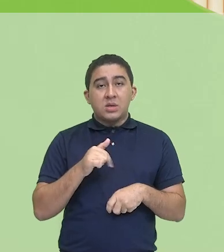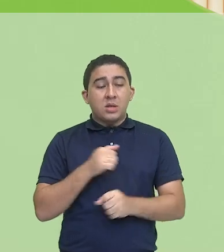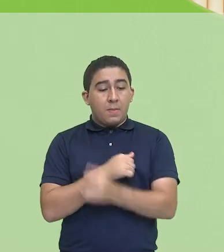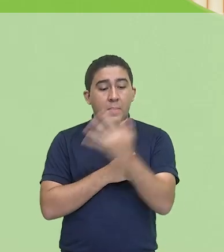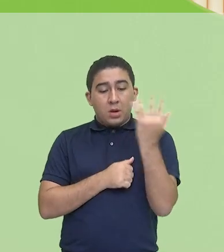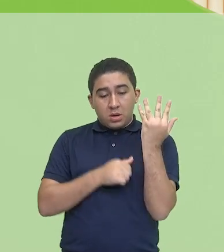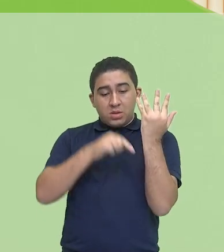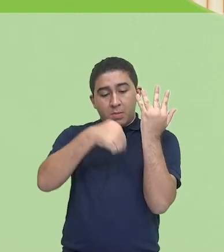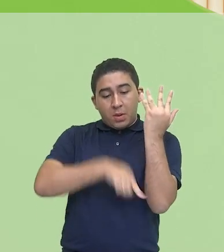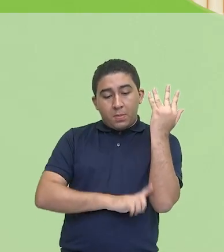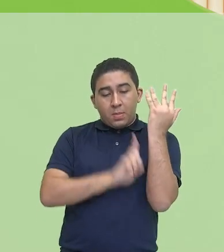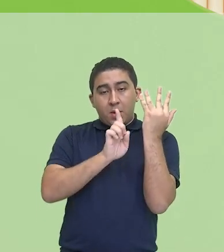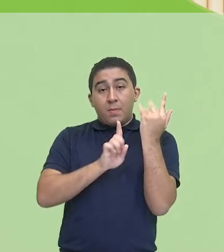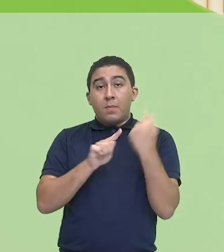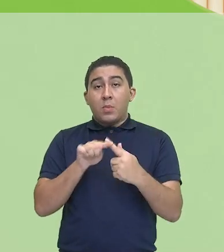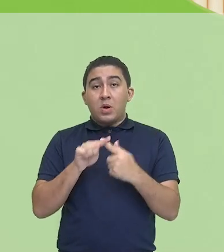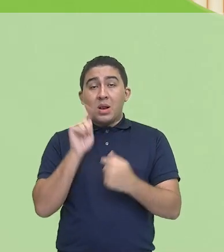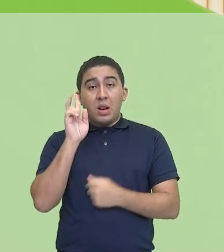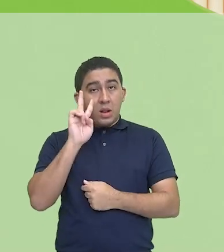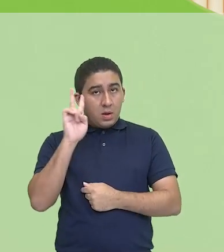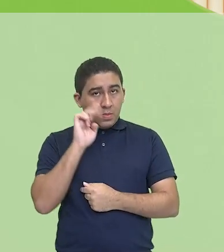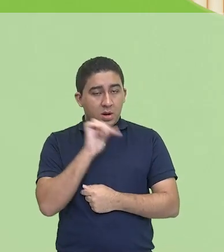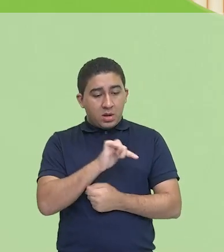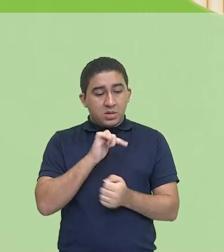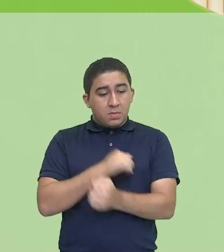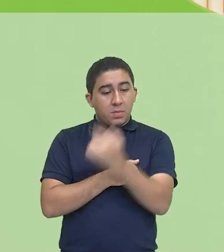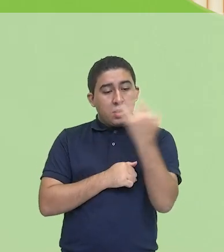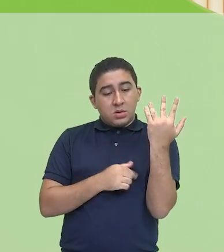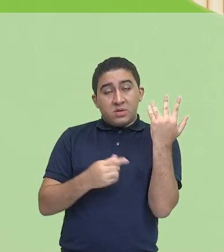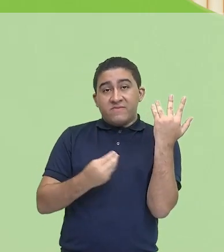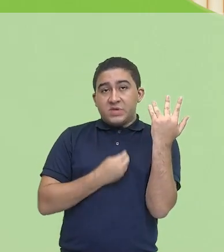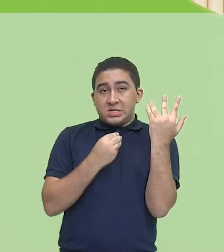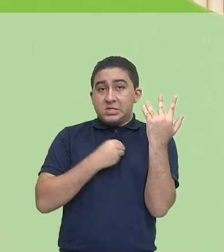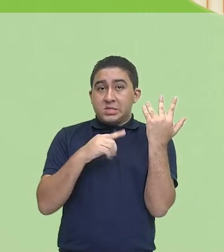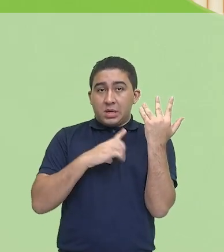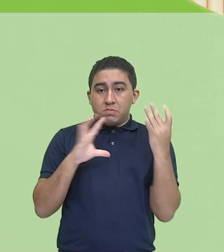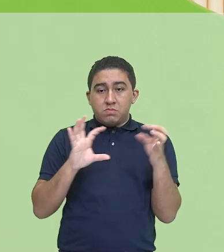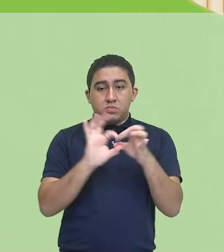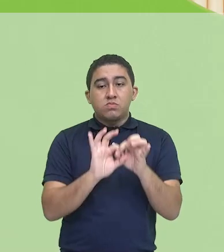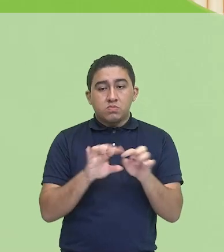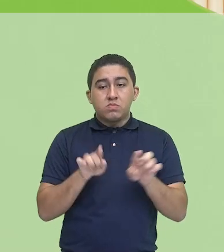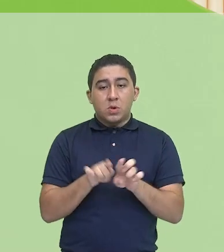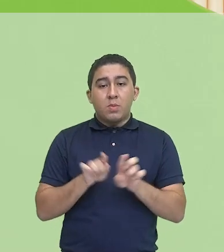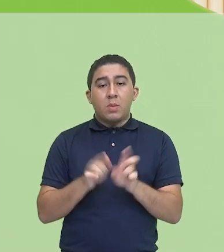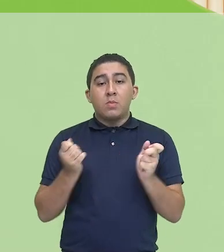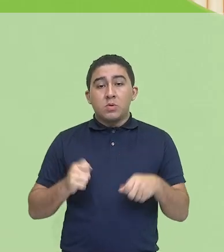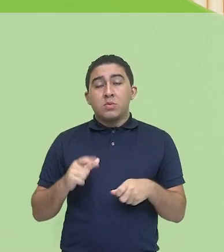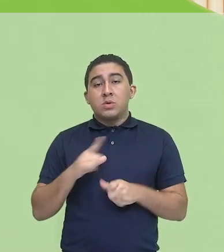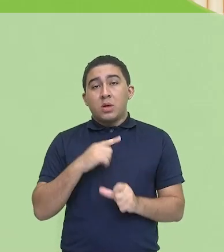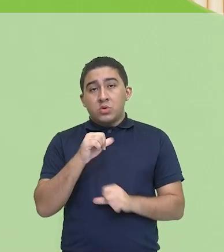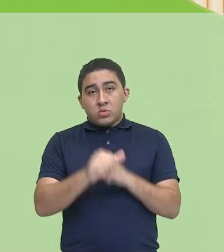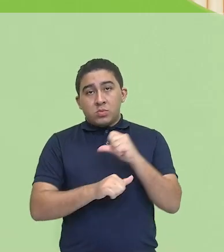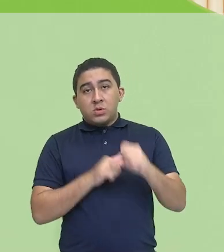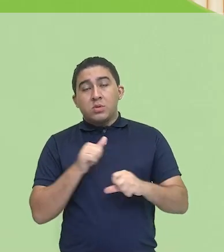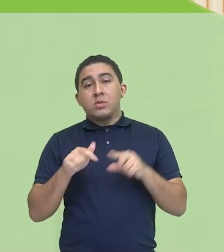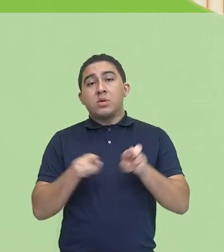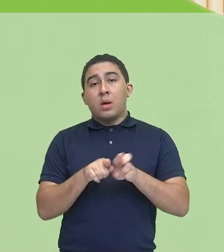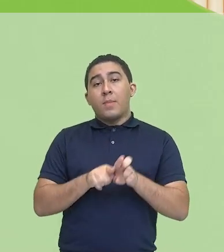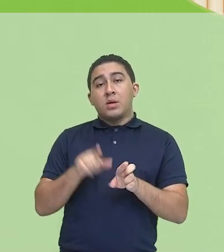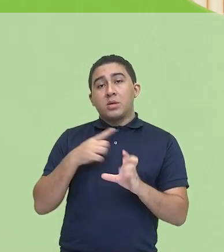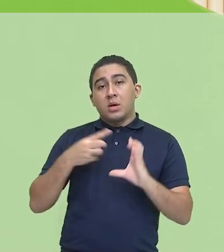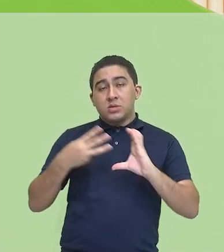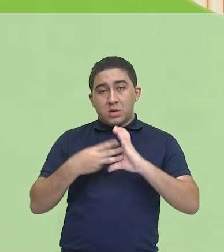planta, porque a planta, não esqueçam, ela é um ser vivo, ela faz a fotossíntese, mas ela também faz a respiração